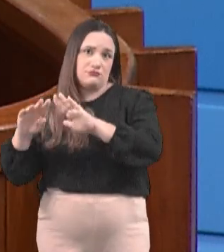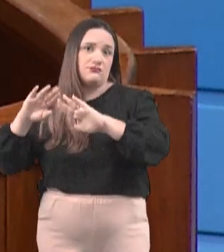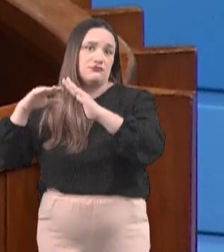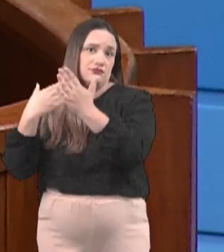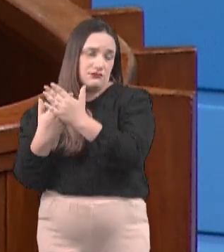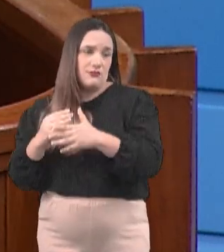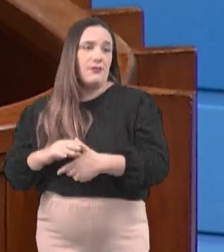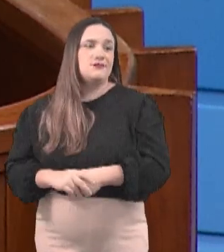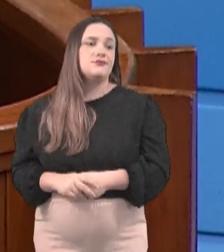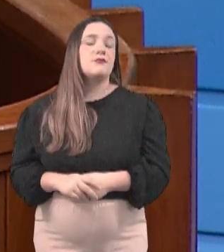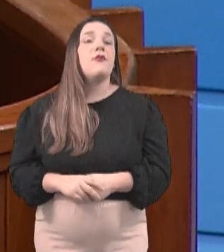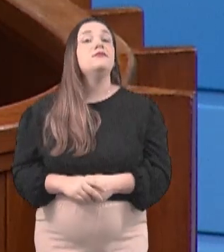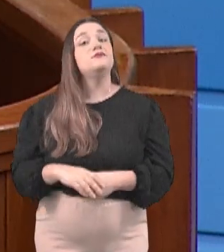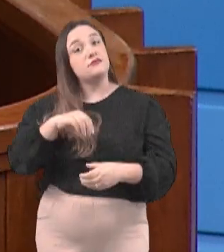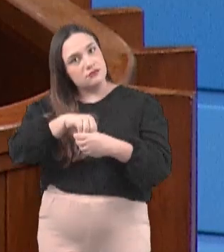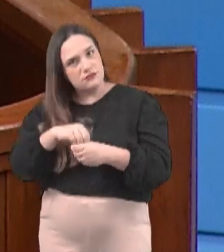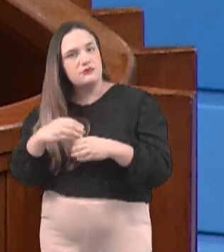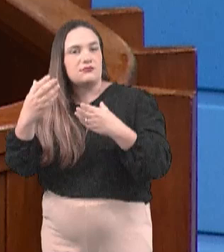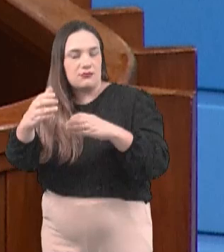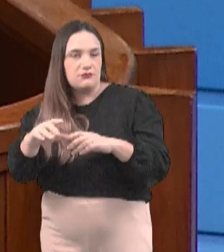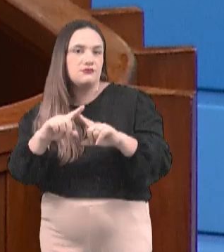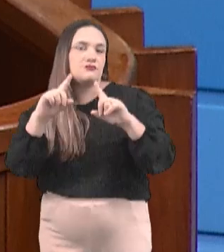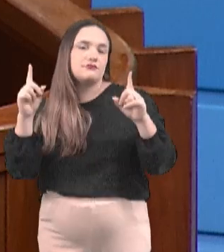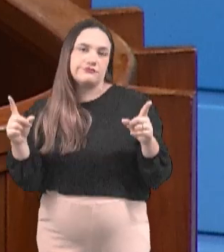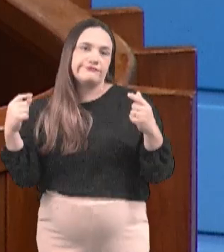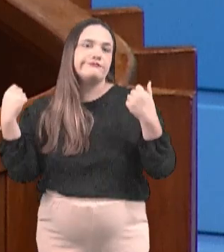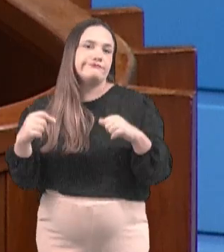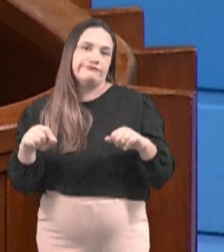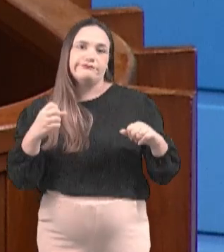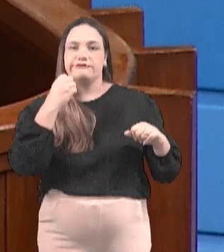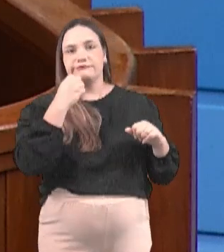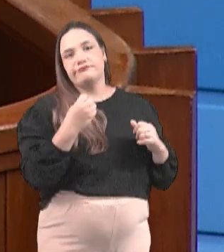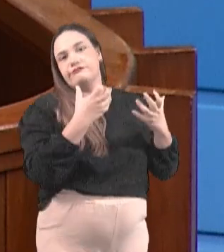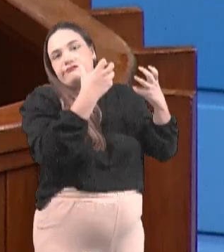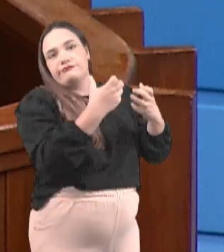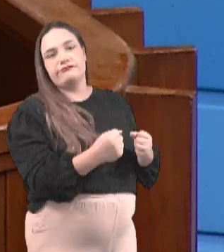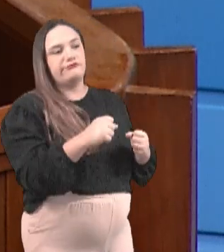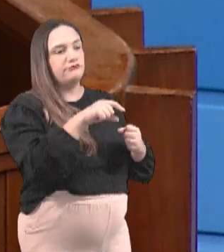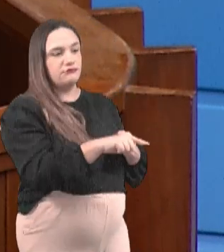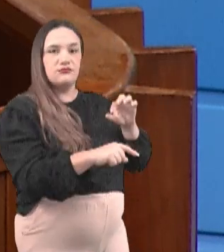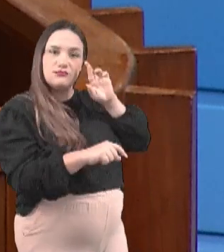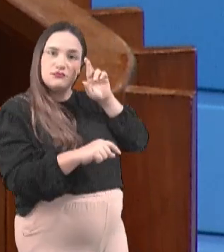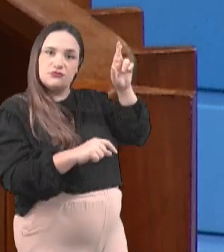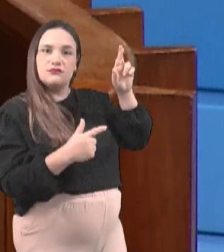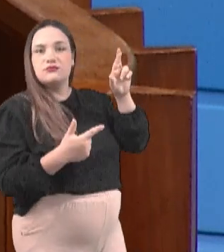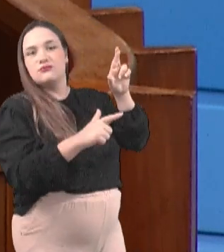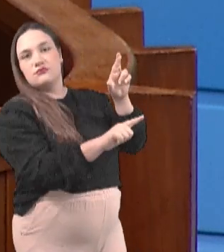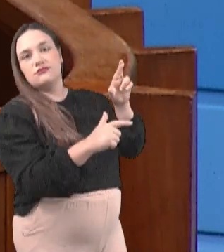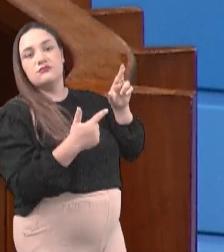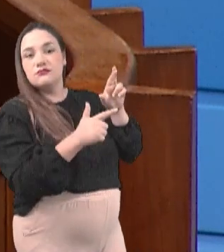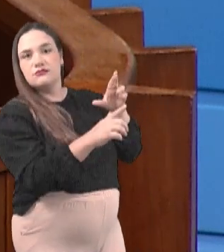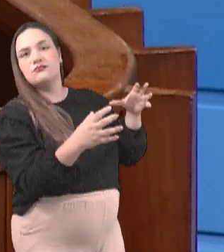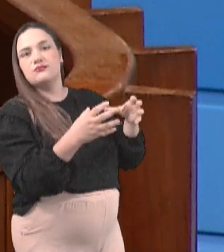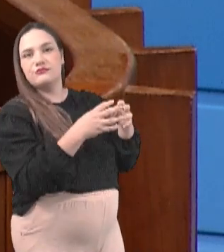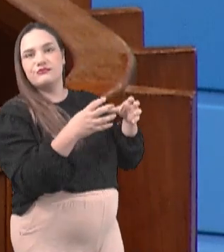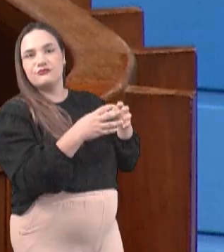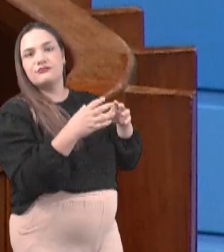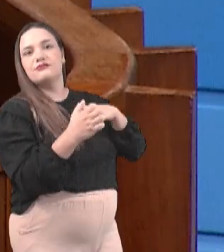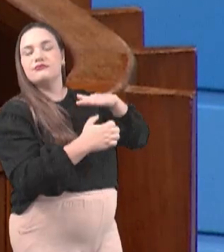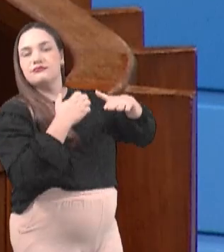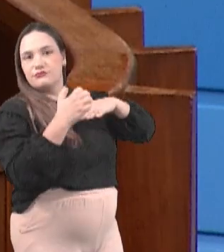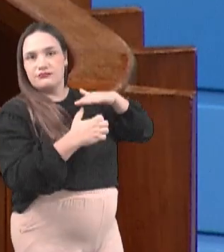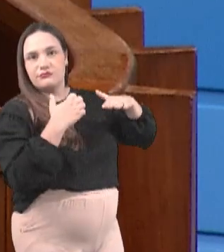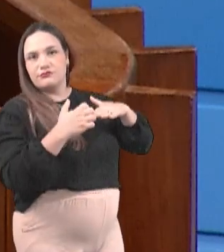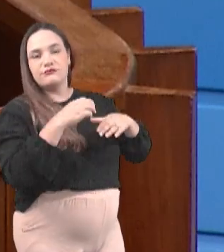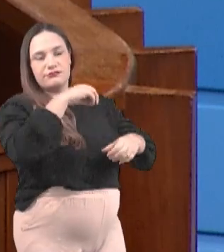que é da rede, mas ela também tem que lidar com uma outra gestão, com uma outra organização de empresas